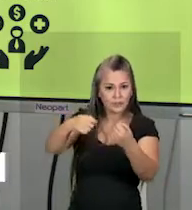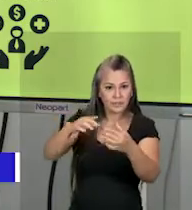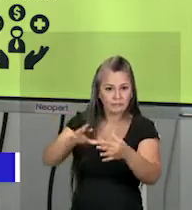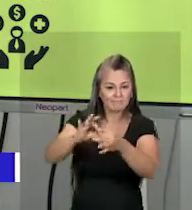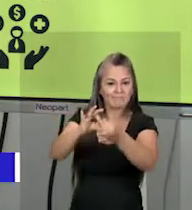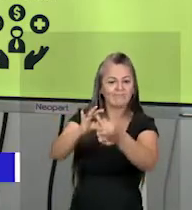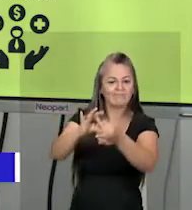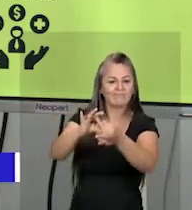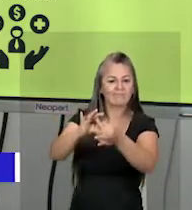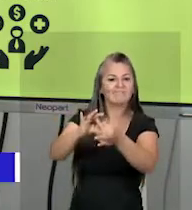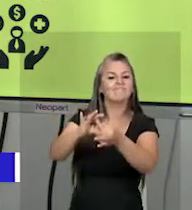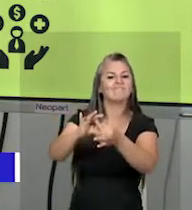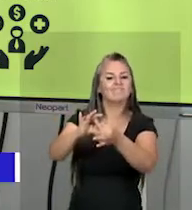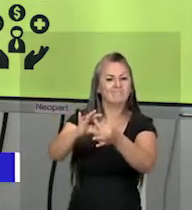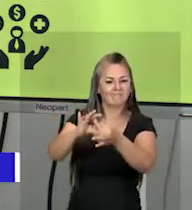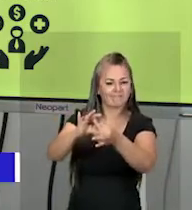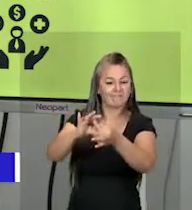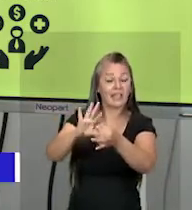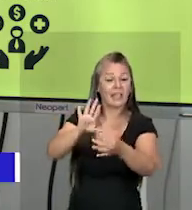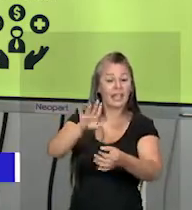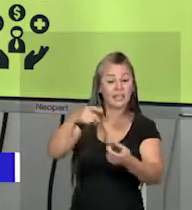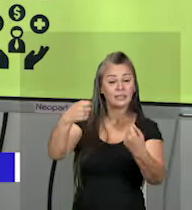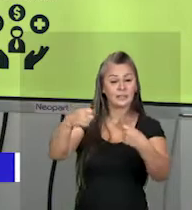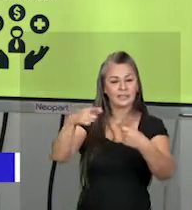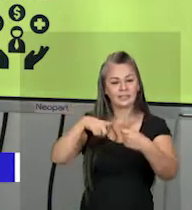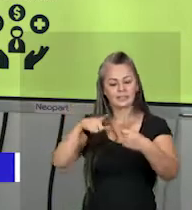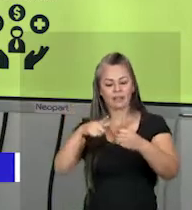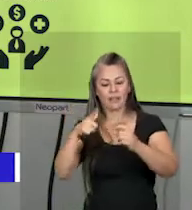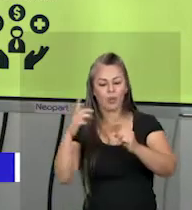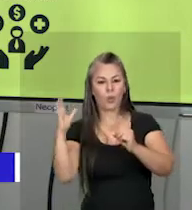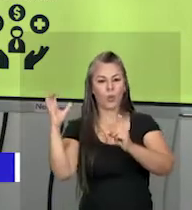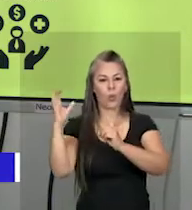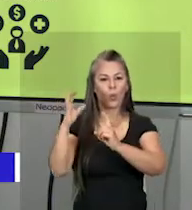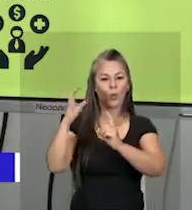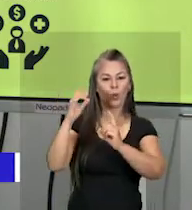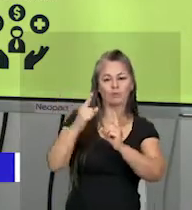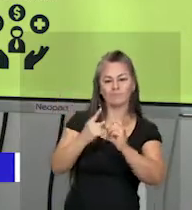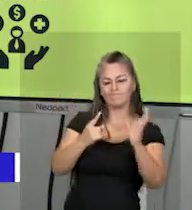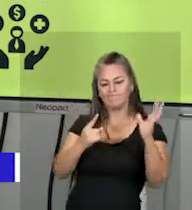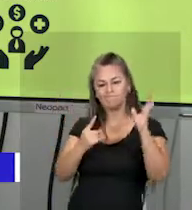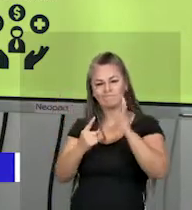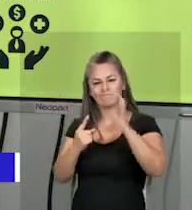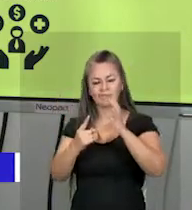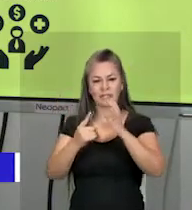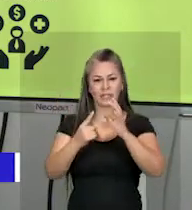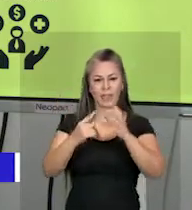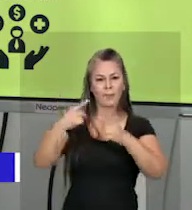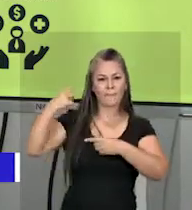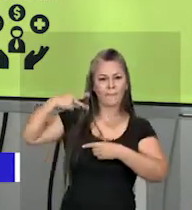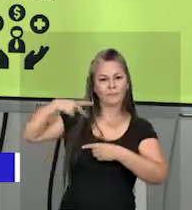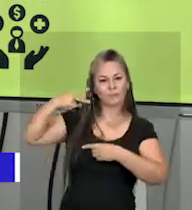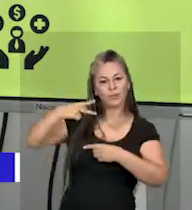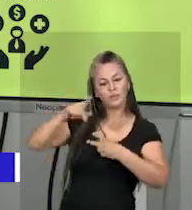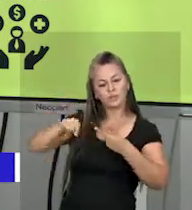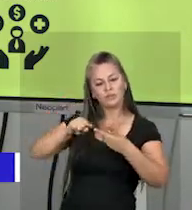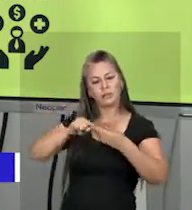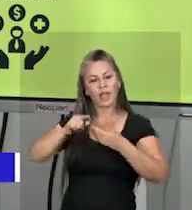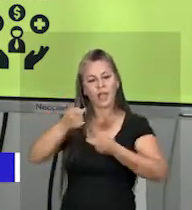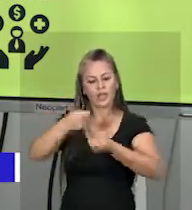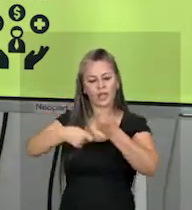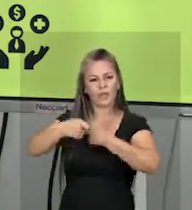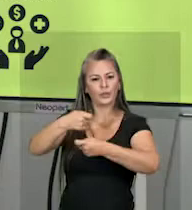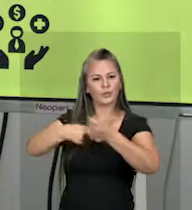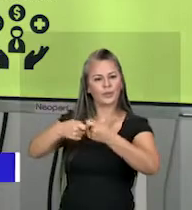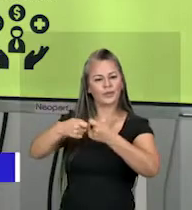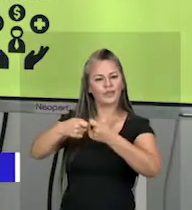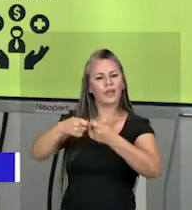Estado começa a fazer uma interferência na política e na economia. A ideia do estado de bem-estar social está no próprio nome, é